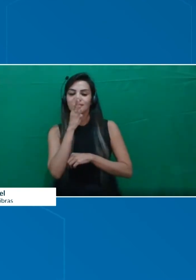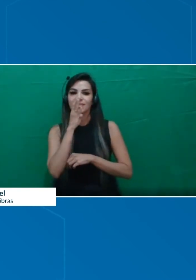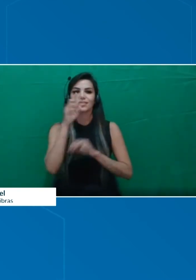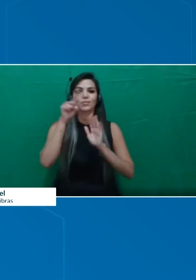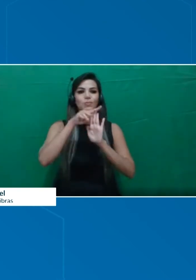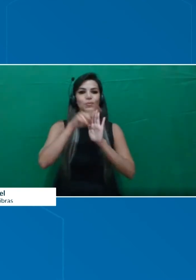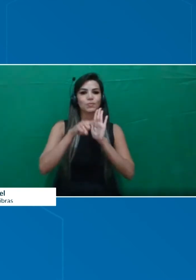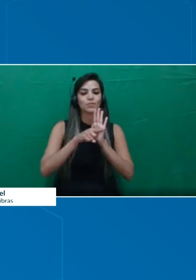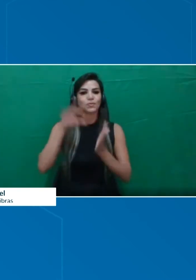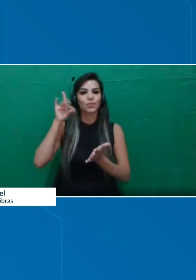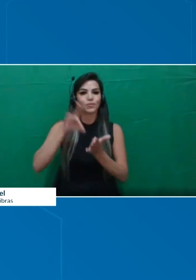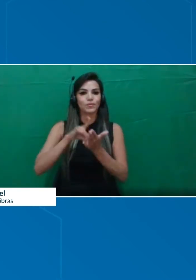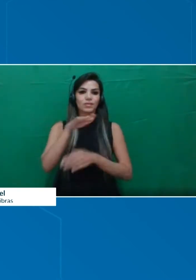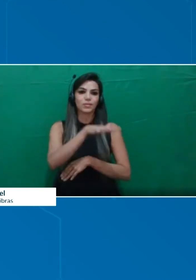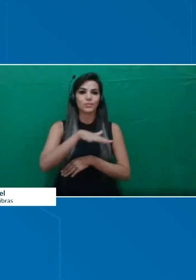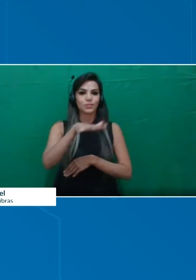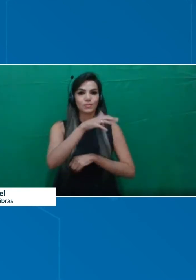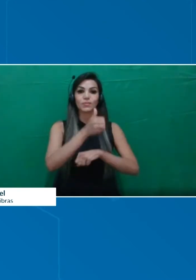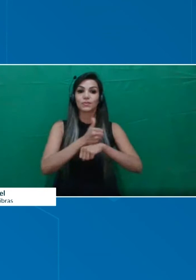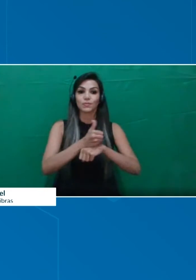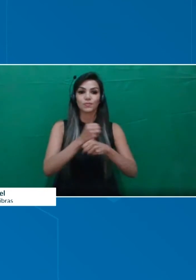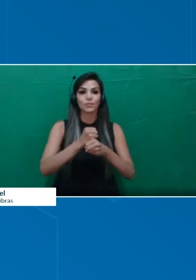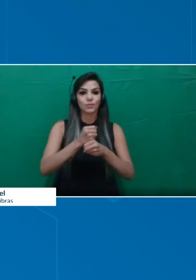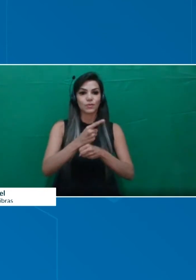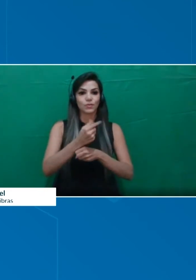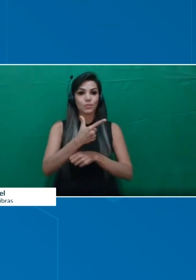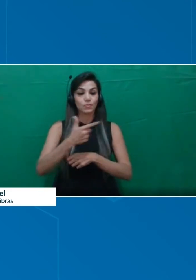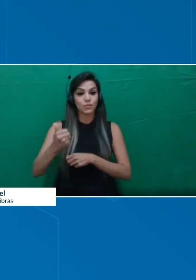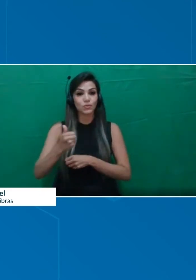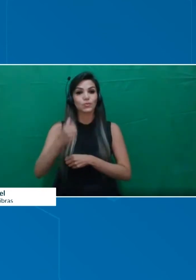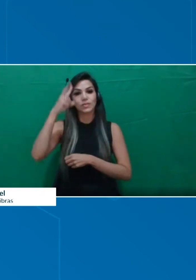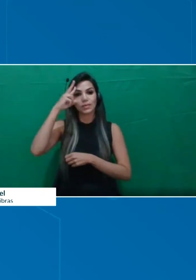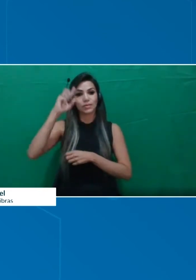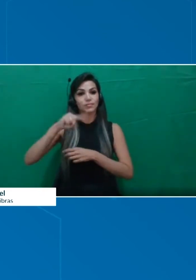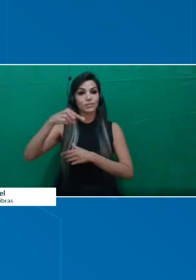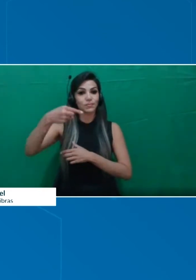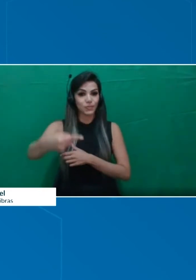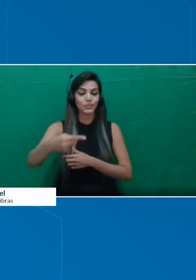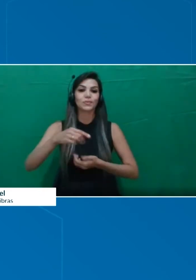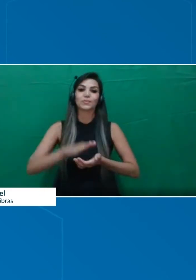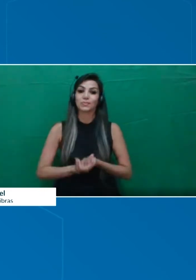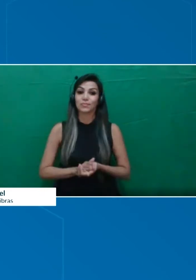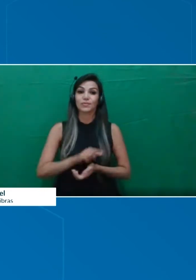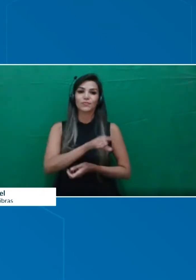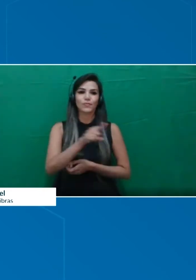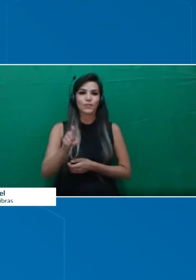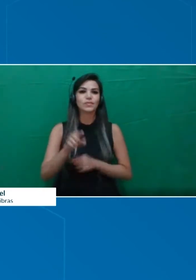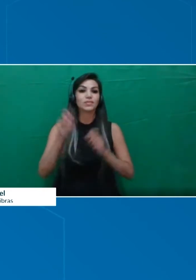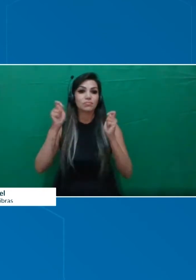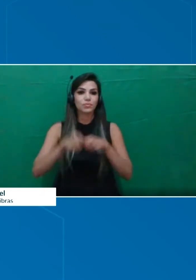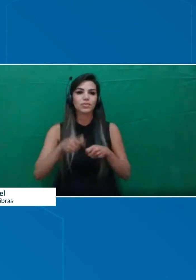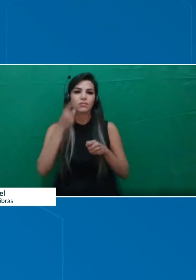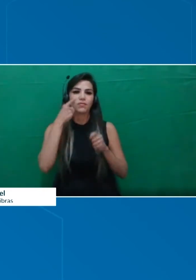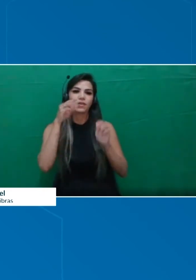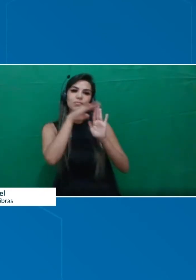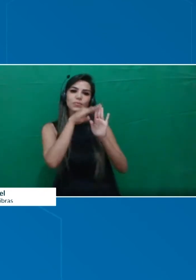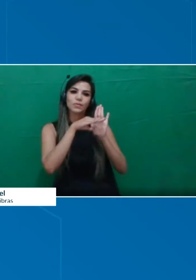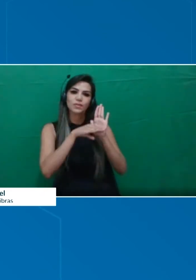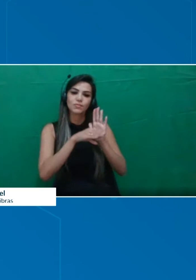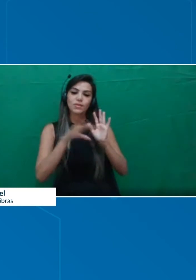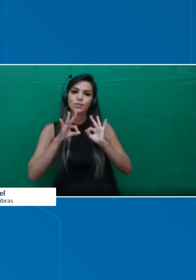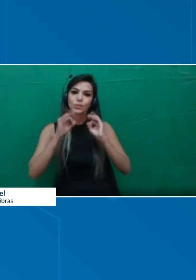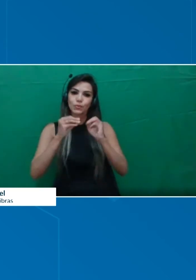das Profissões 2021 a partir da próxima segunda-feira. Você confere toda a programação no site